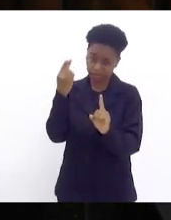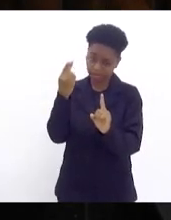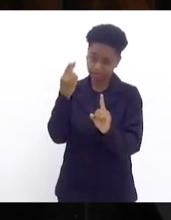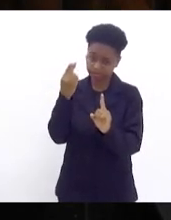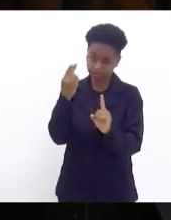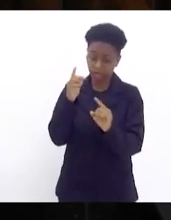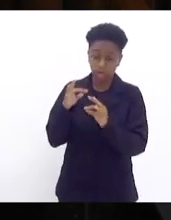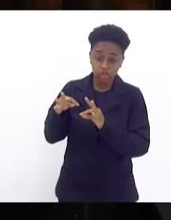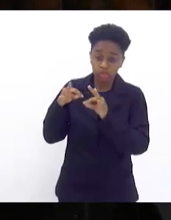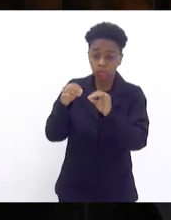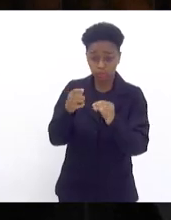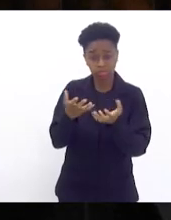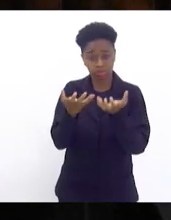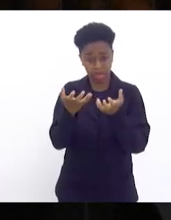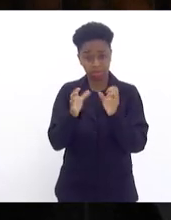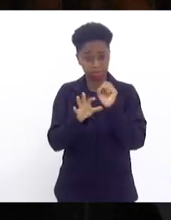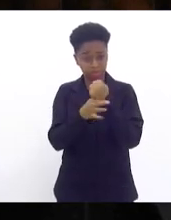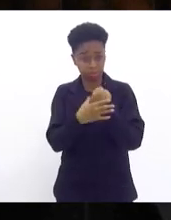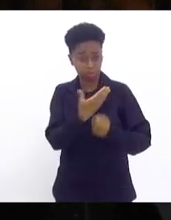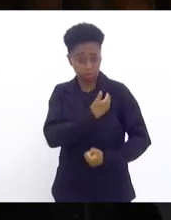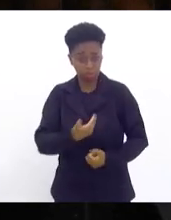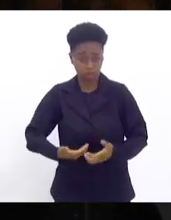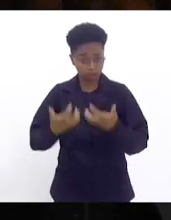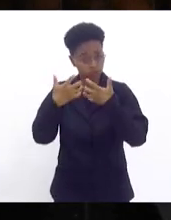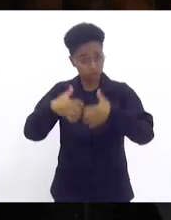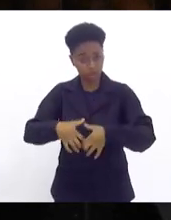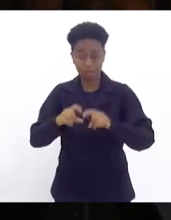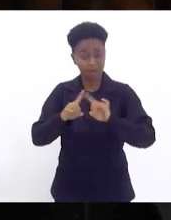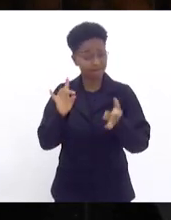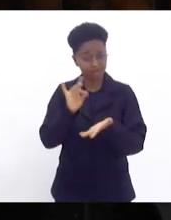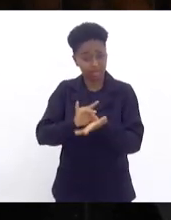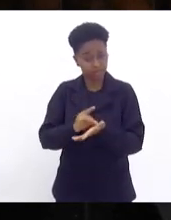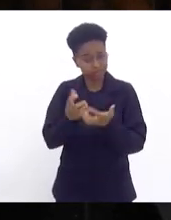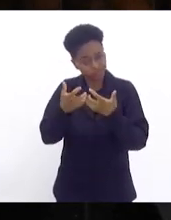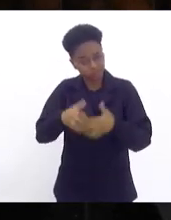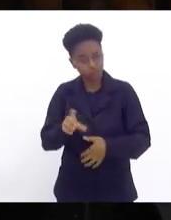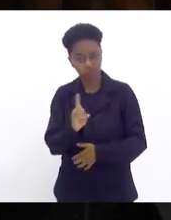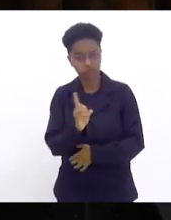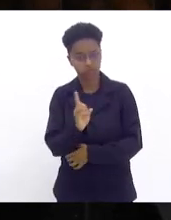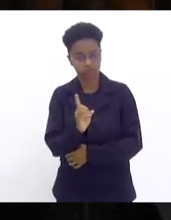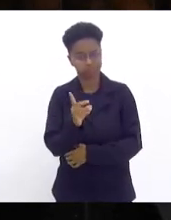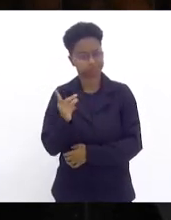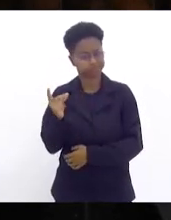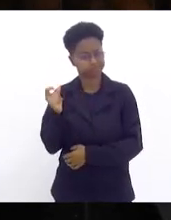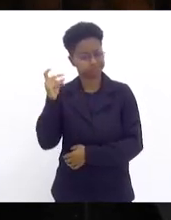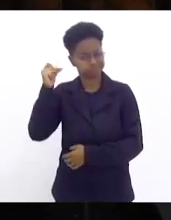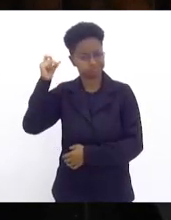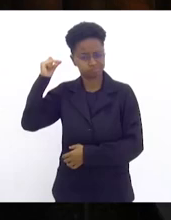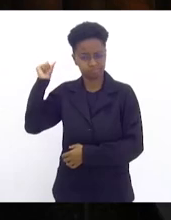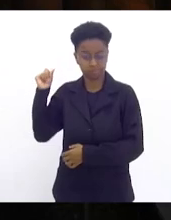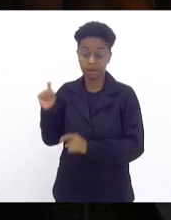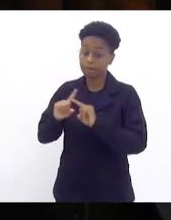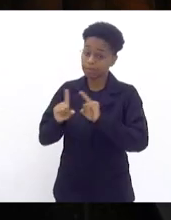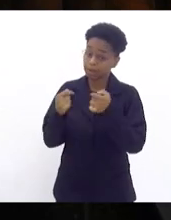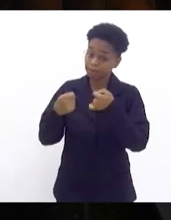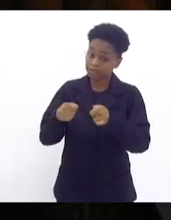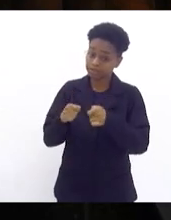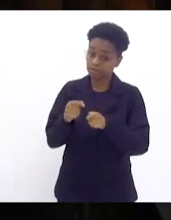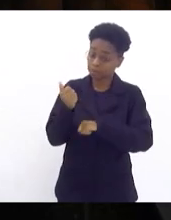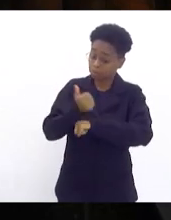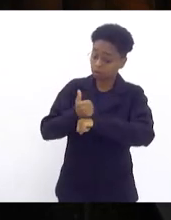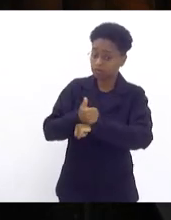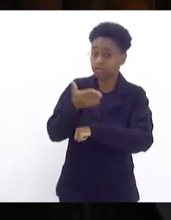a segurança pública funcione e não tá funcionando Há quanto tempo mas tem que ter os policiais